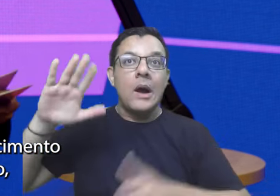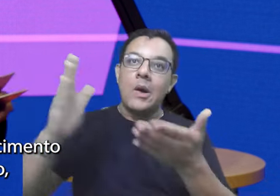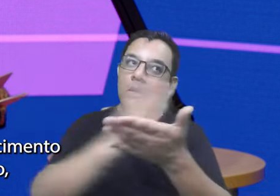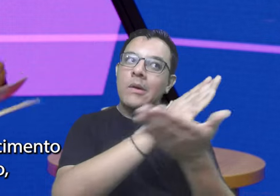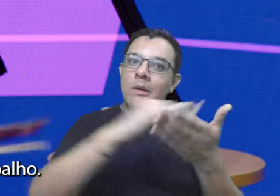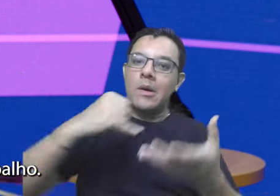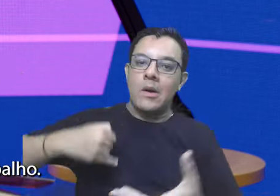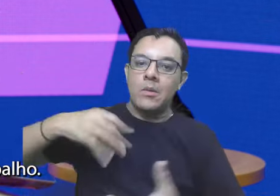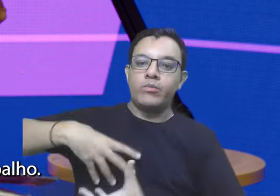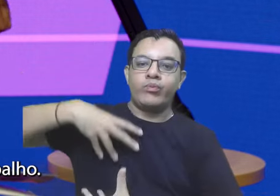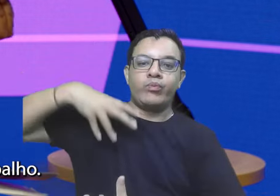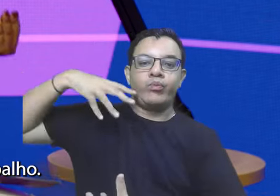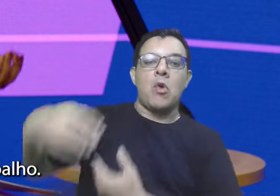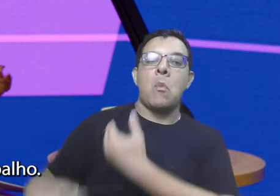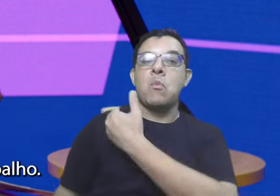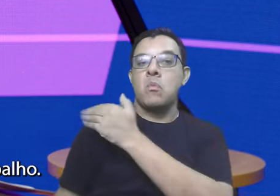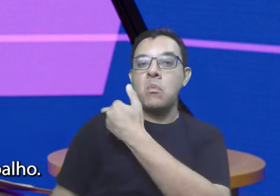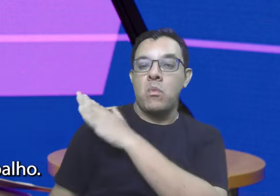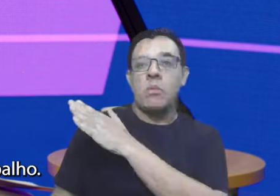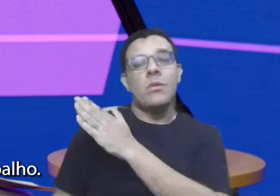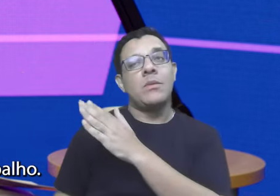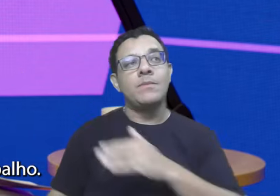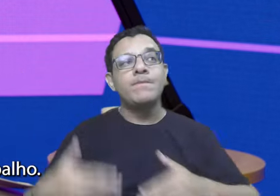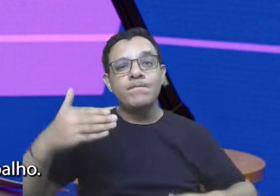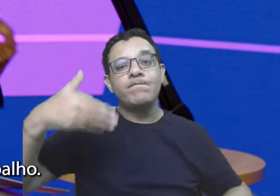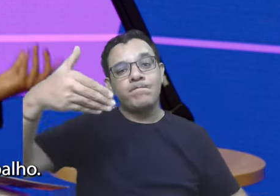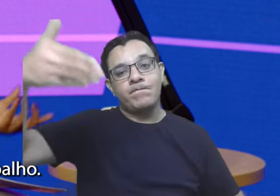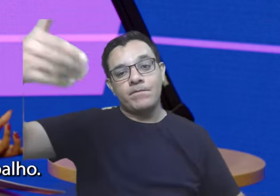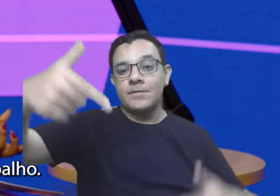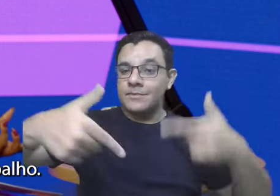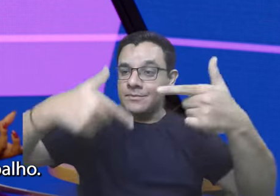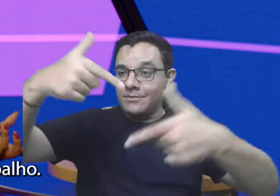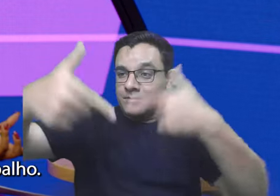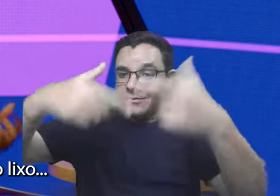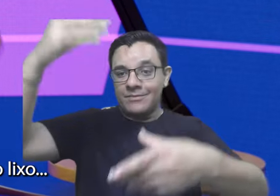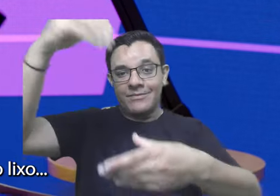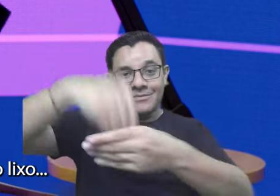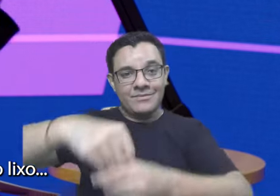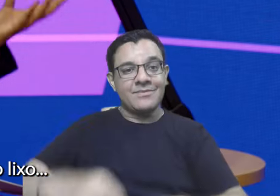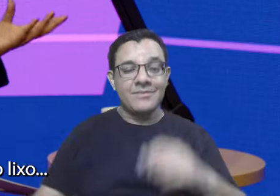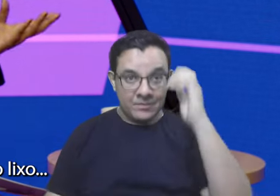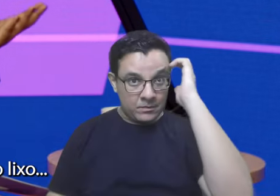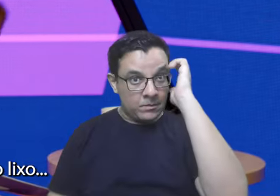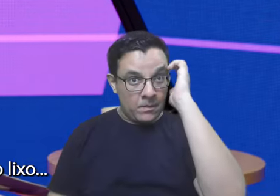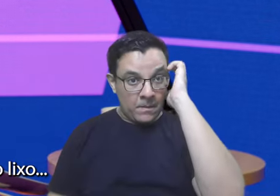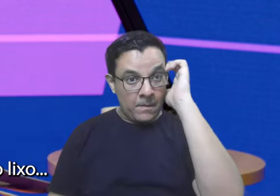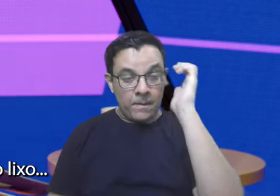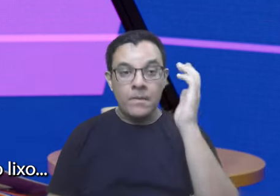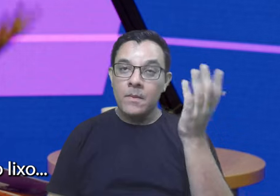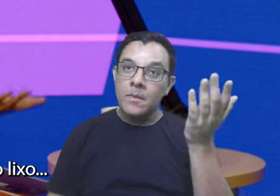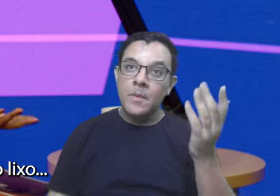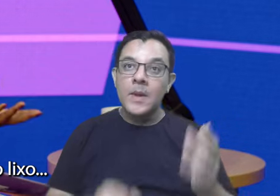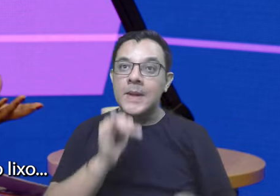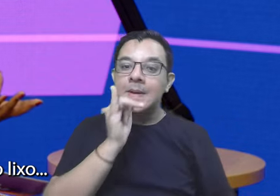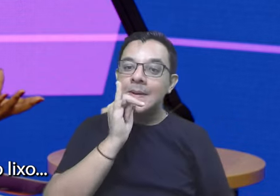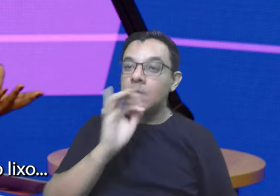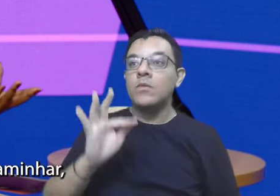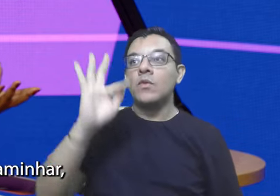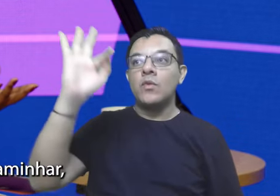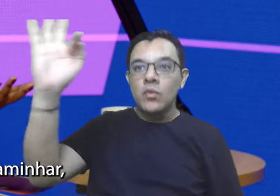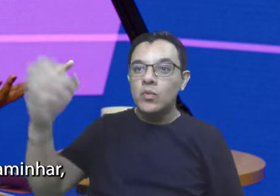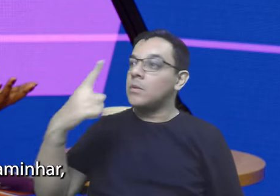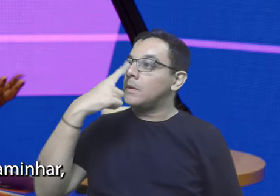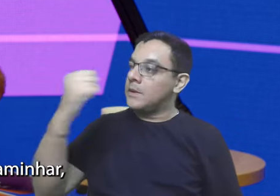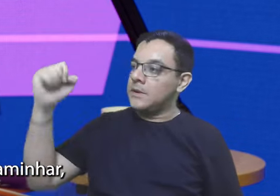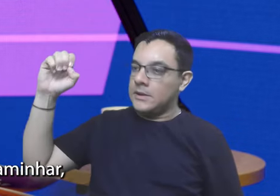é uma uma tendência do trabalho né é o futuro do trabalho existem alguns futuros como o lixo